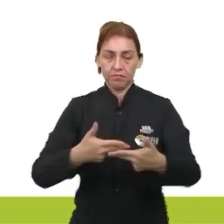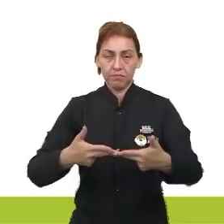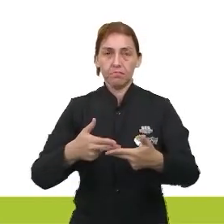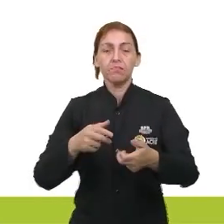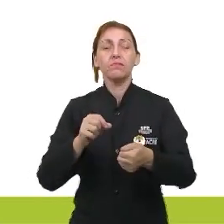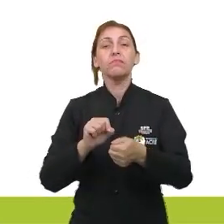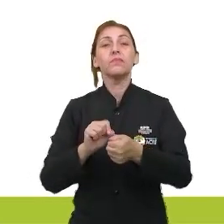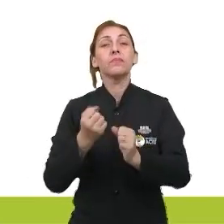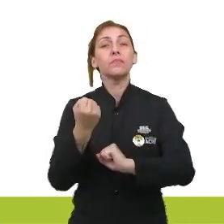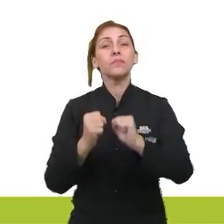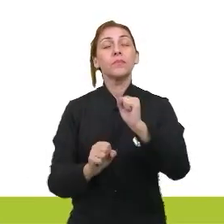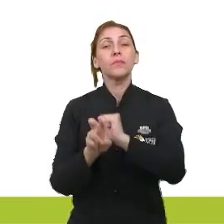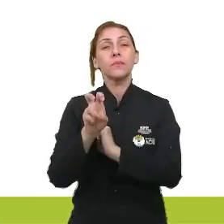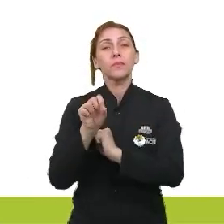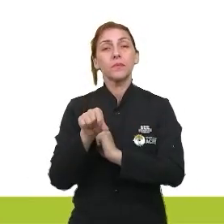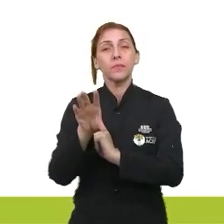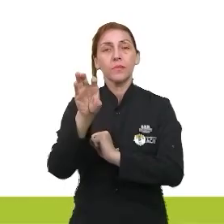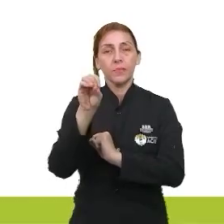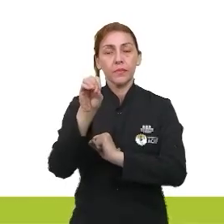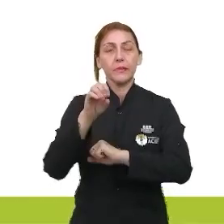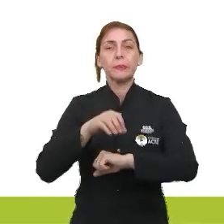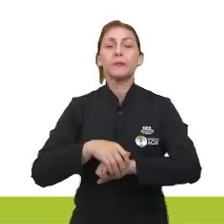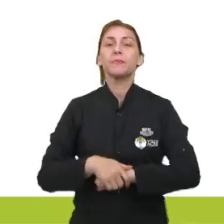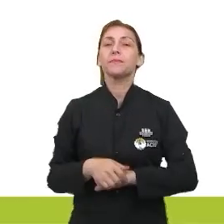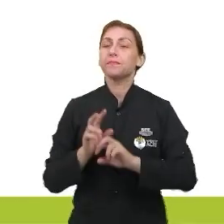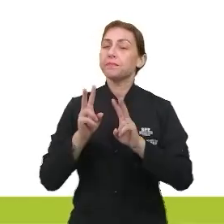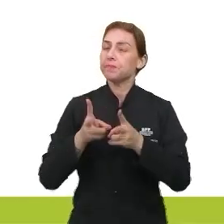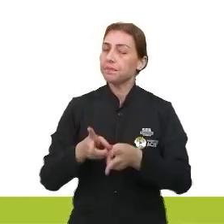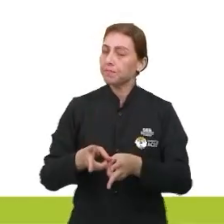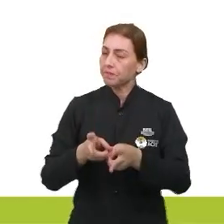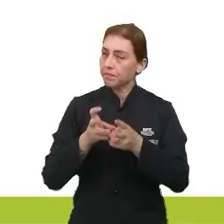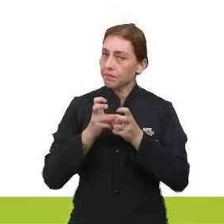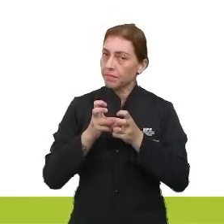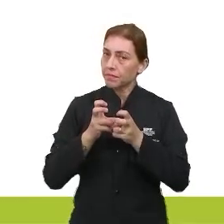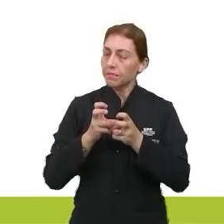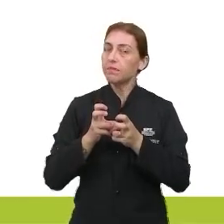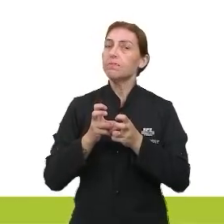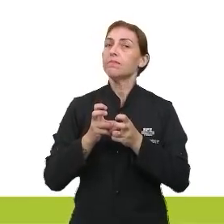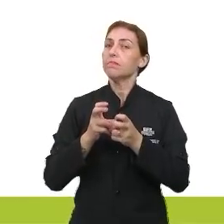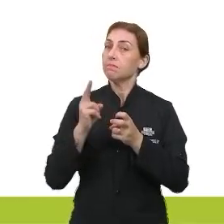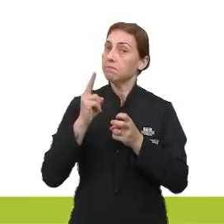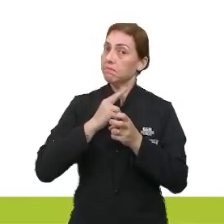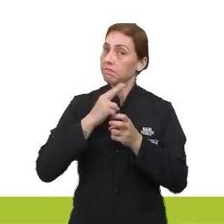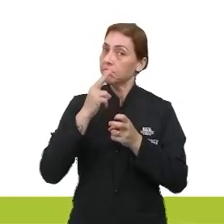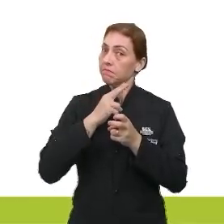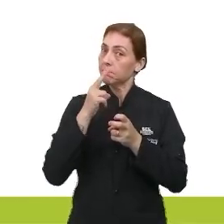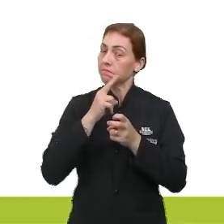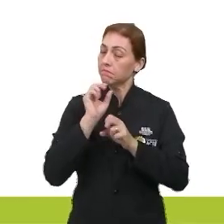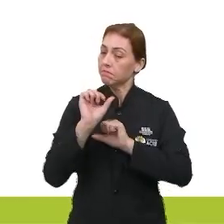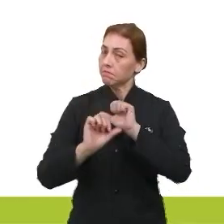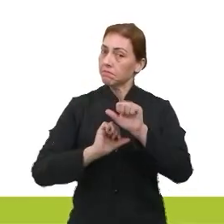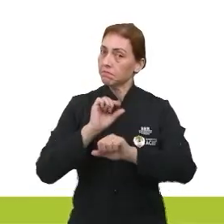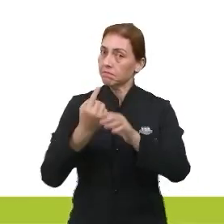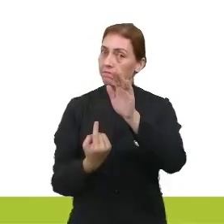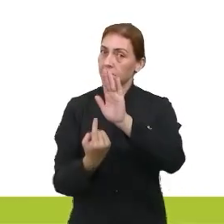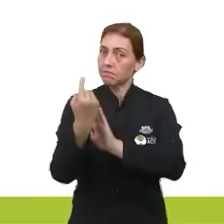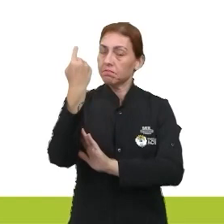aí a indústria 5.0. Percebe que as coisas estão altamente aceleradas, né? Até